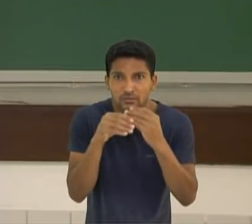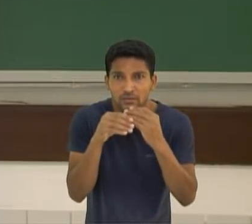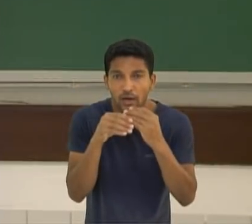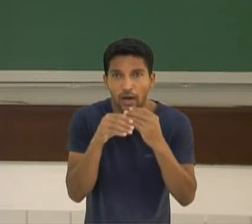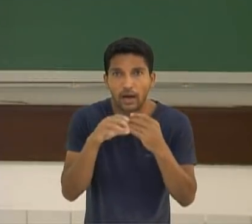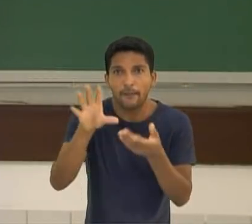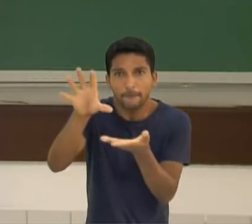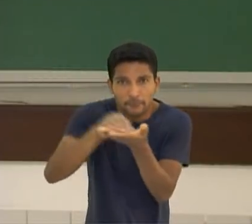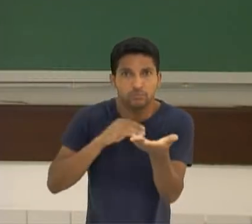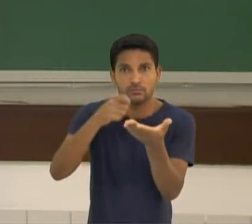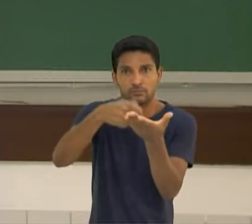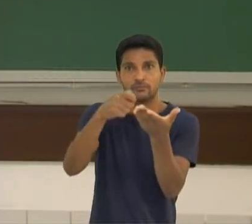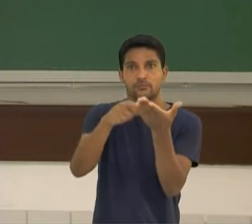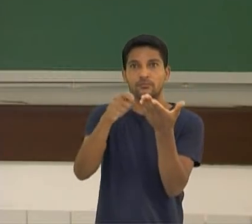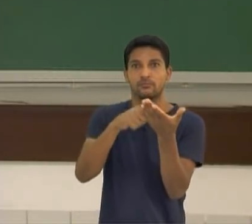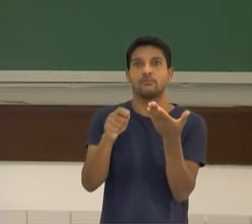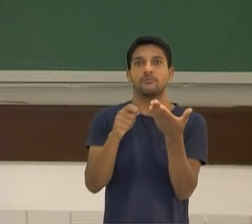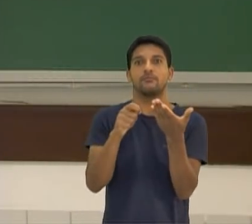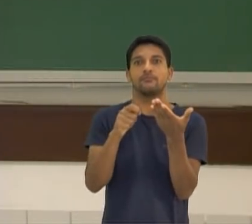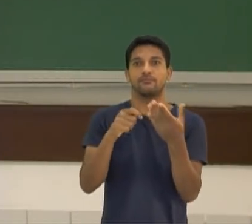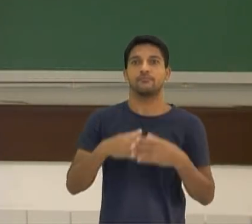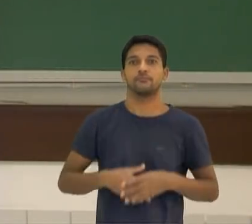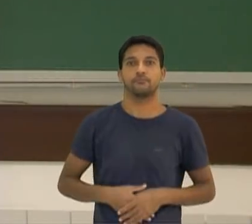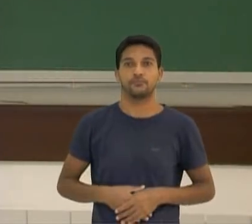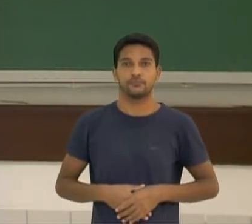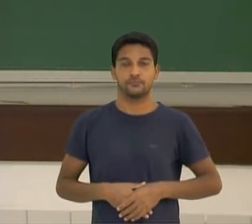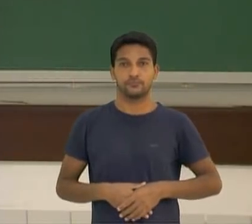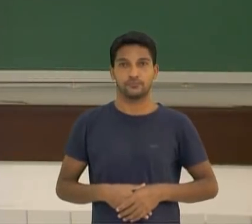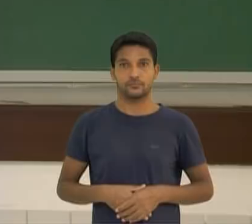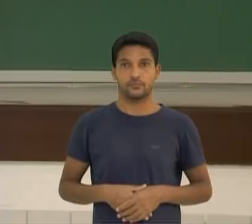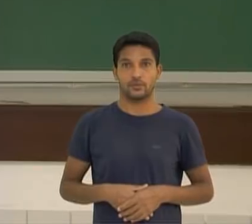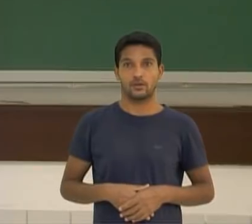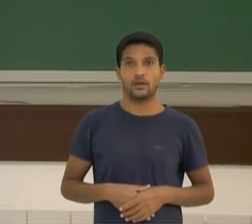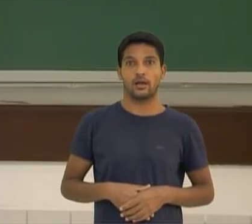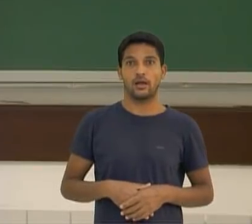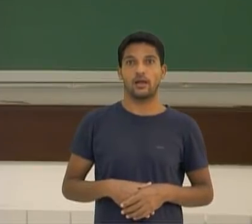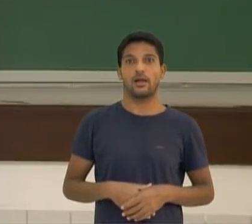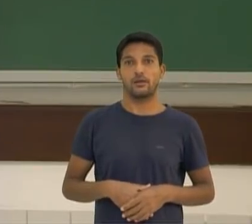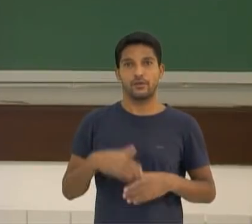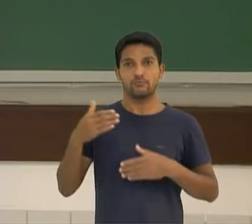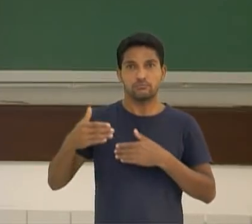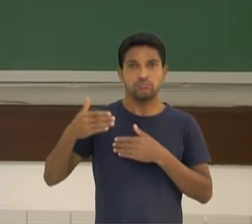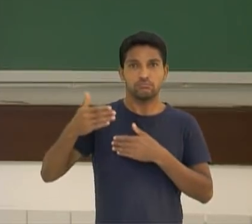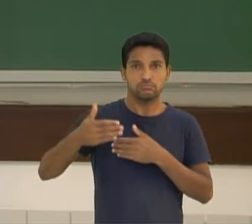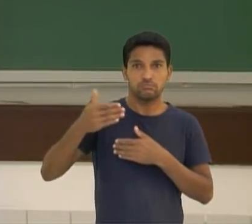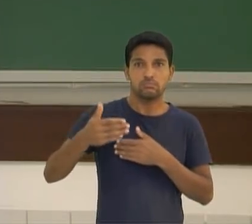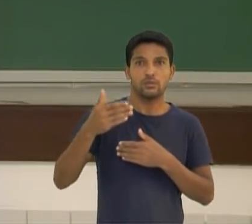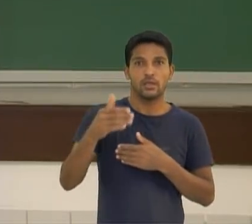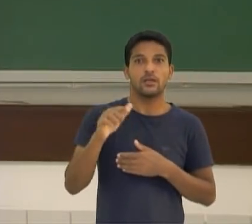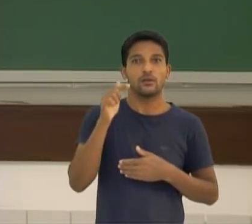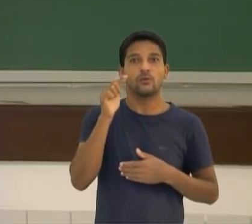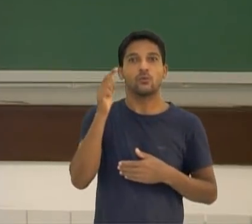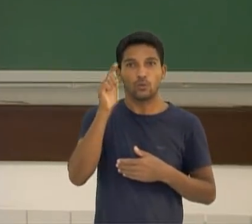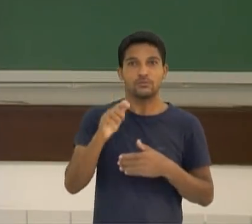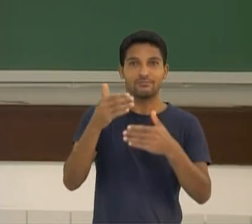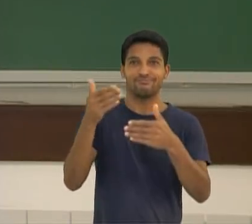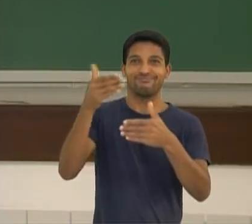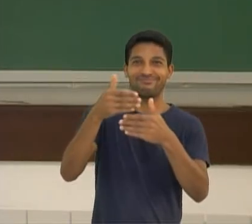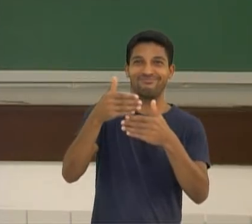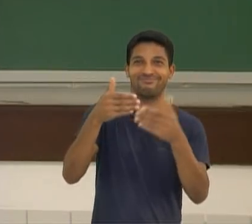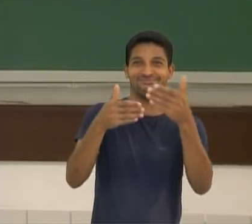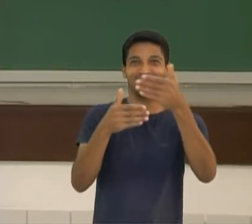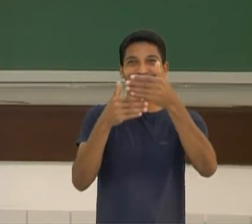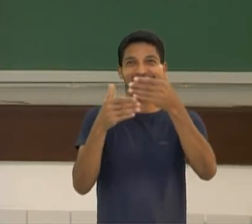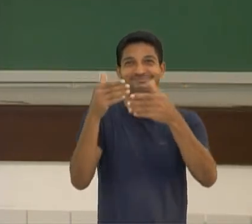já pega o seu caderno, já anota, beleza? E assim a gente vai indo, vai conquistando tijolinho por tijolinho,